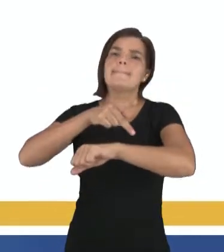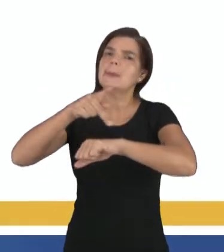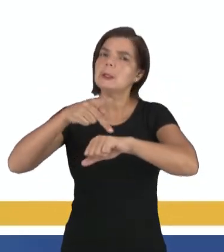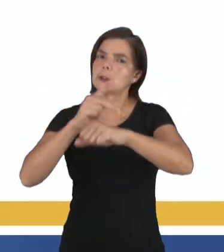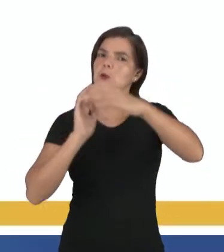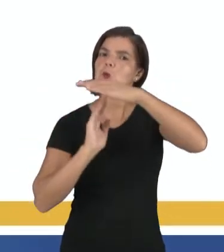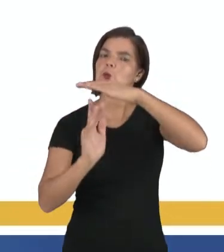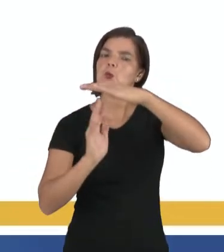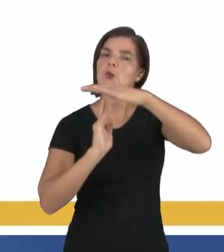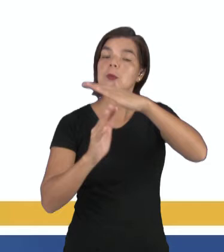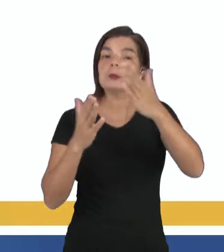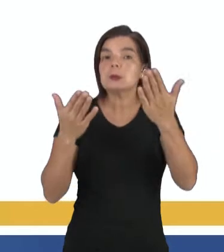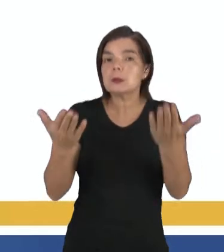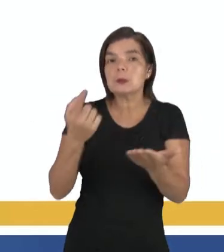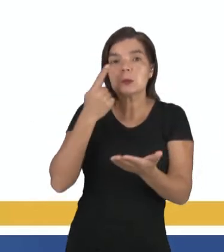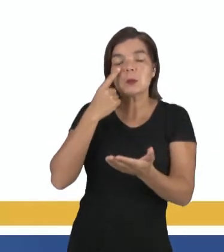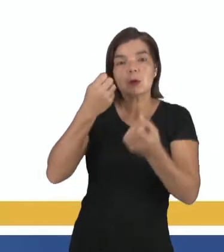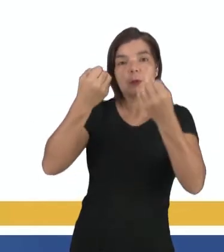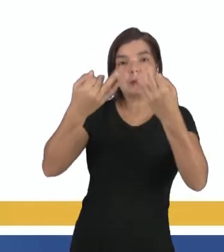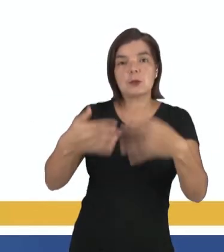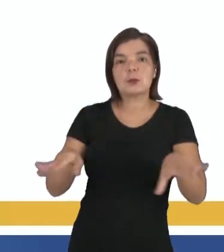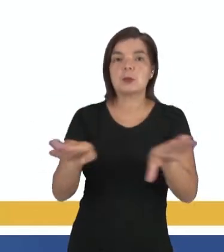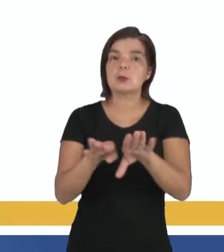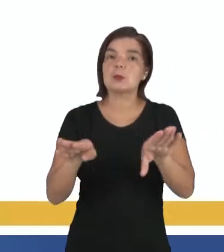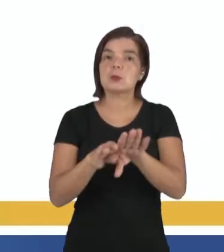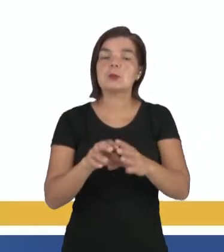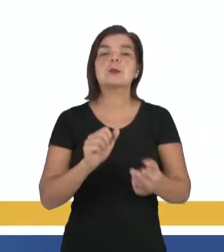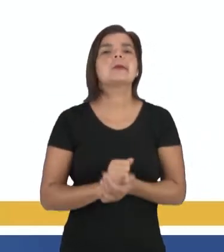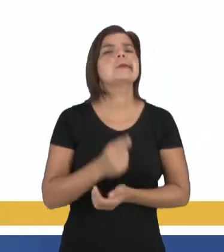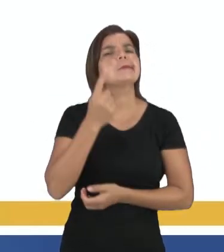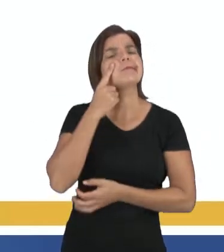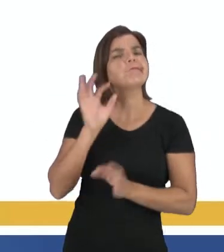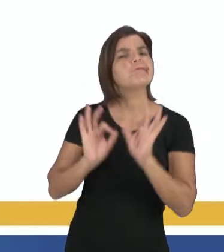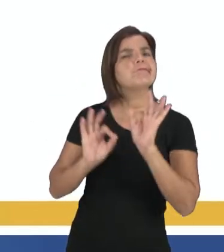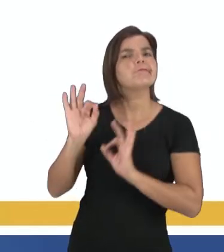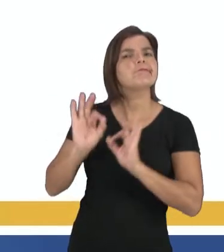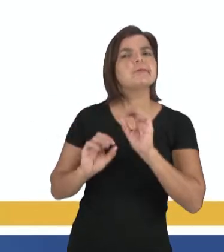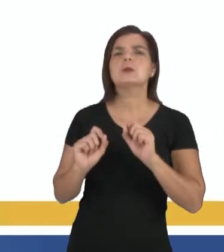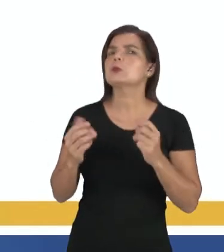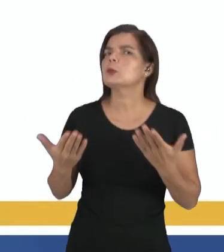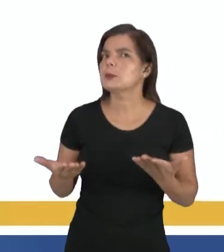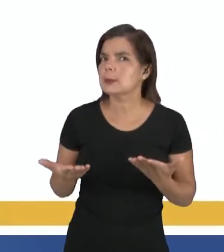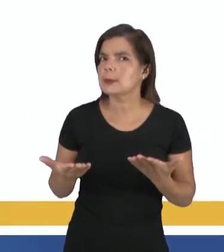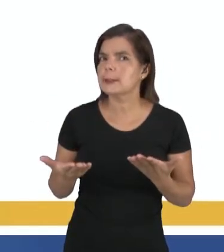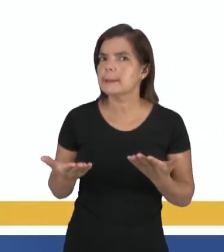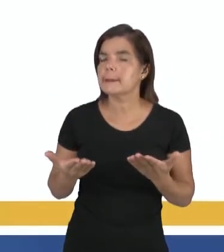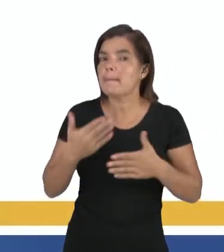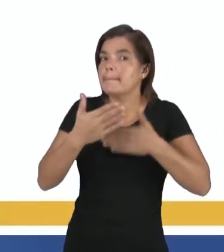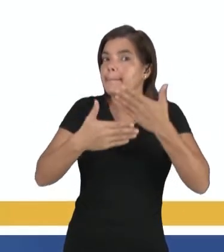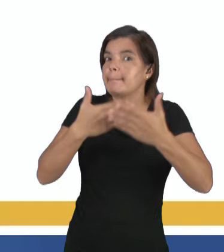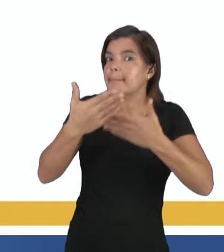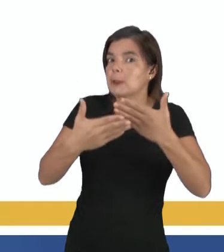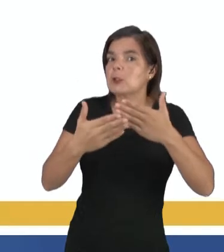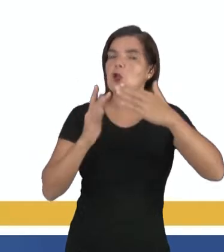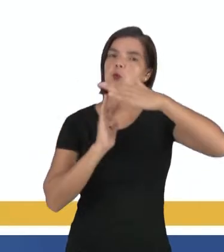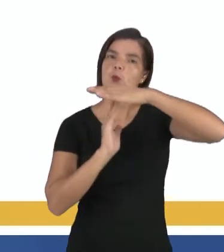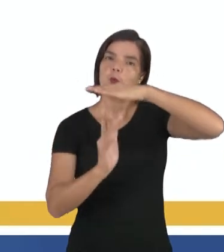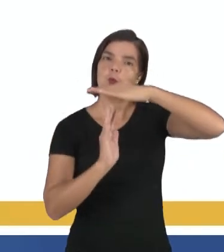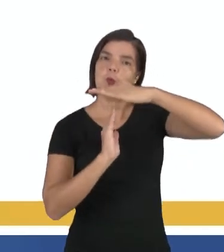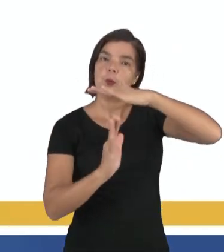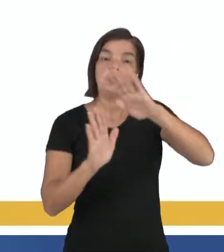se emigra. Então, quando a gente fala de uma migração planejada, nós estamos falando sim de o processo